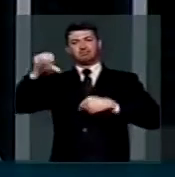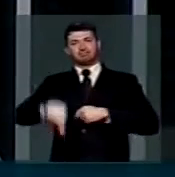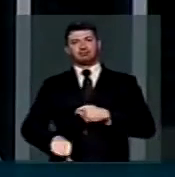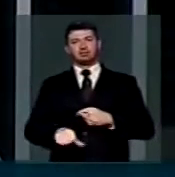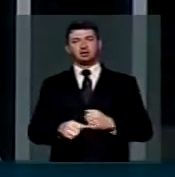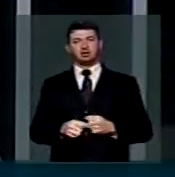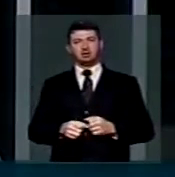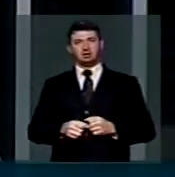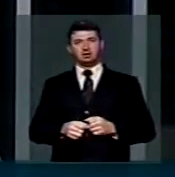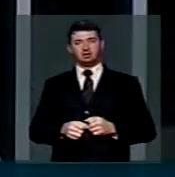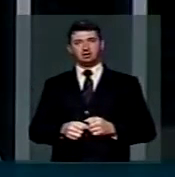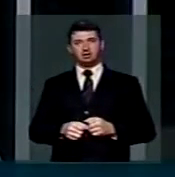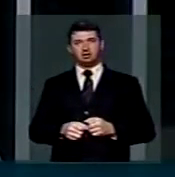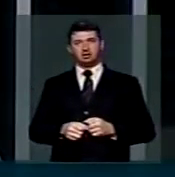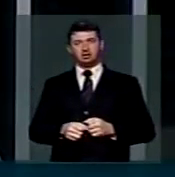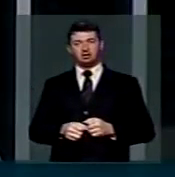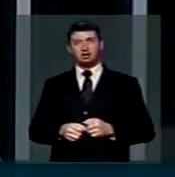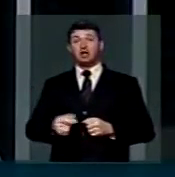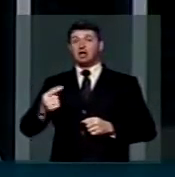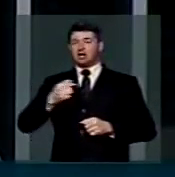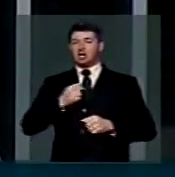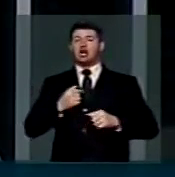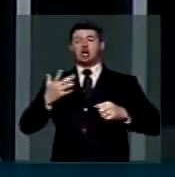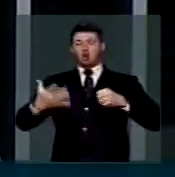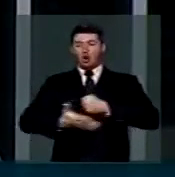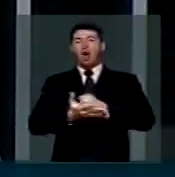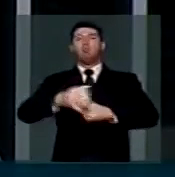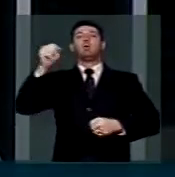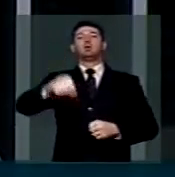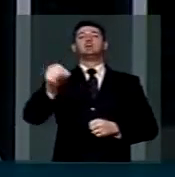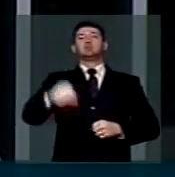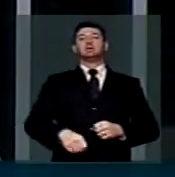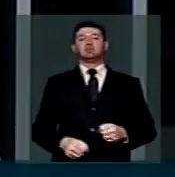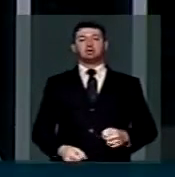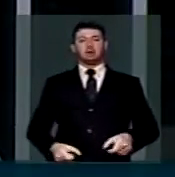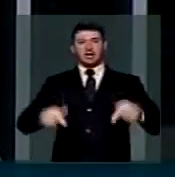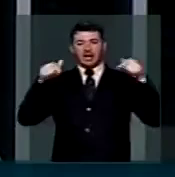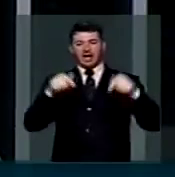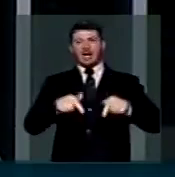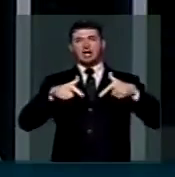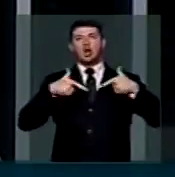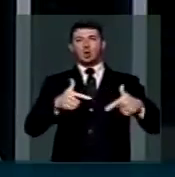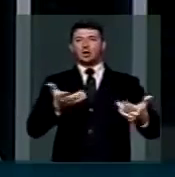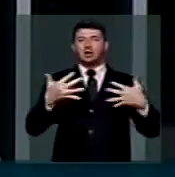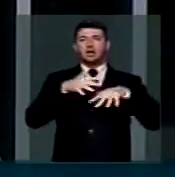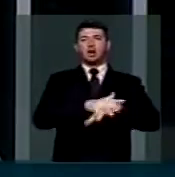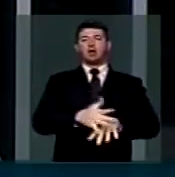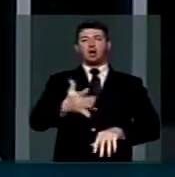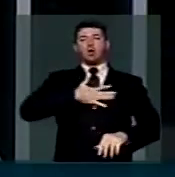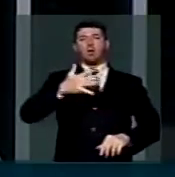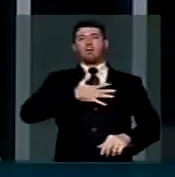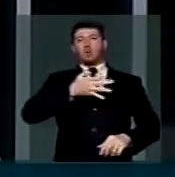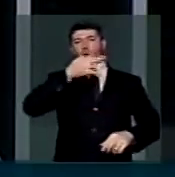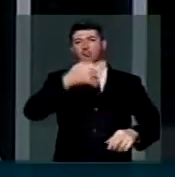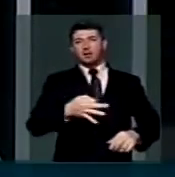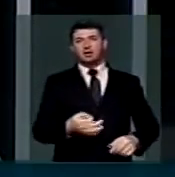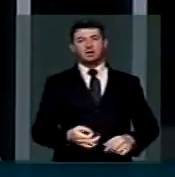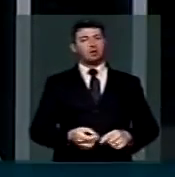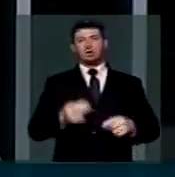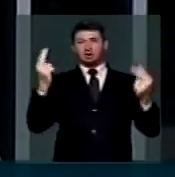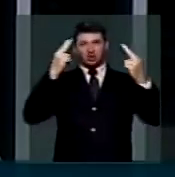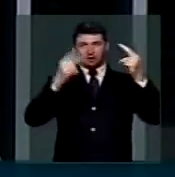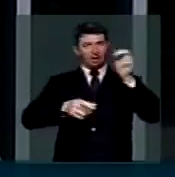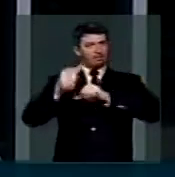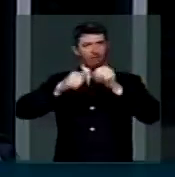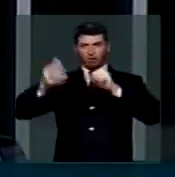retrocesso. E eu estou aqui para hipotecar o meu apoio a esta luta, do meu ponto de vista